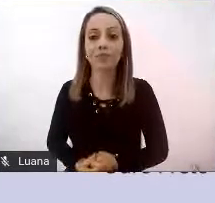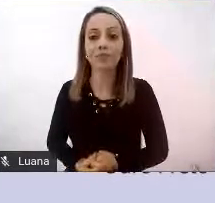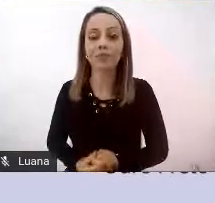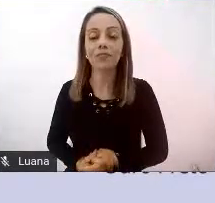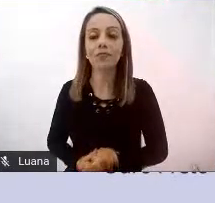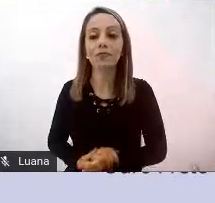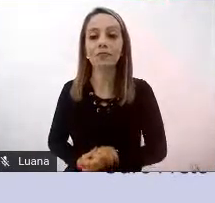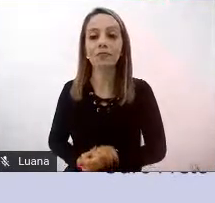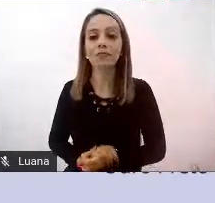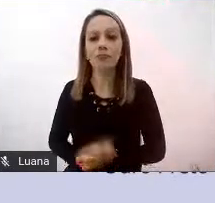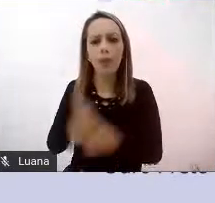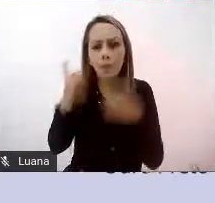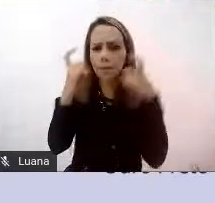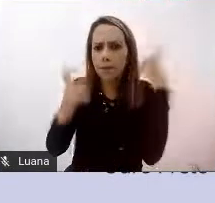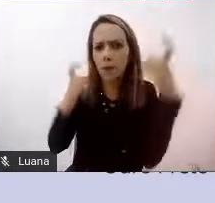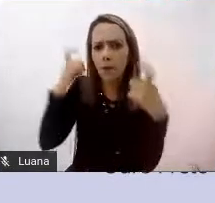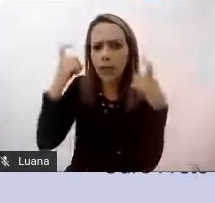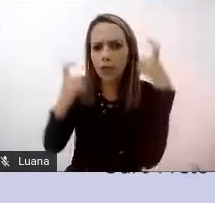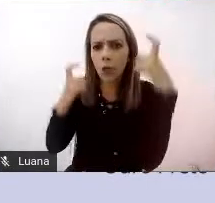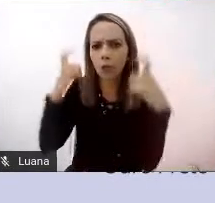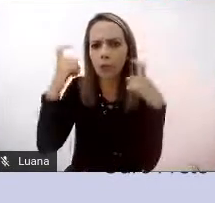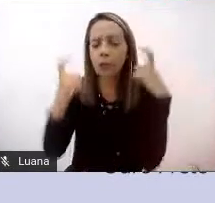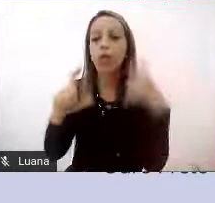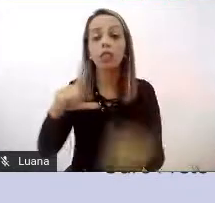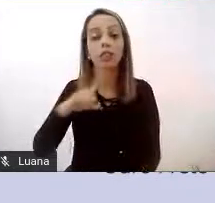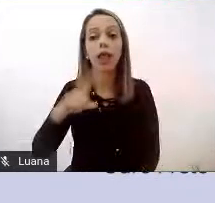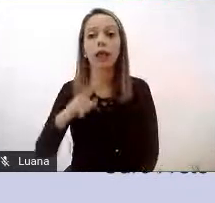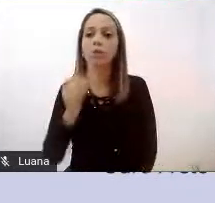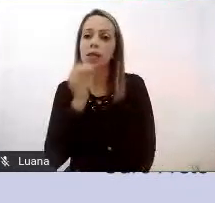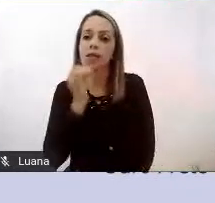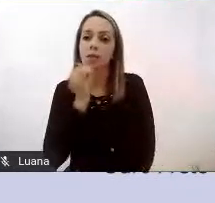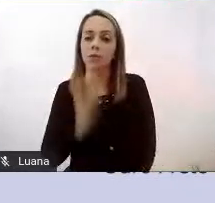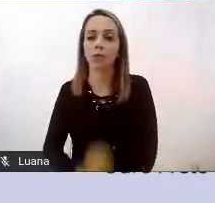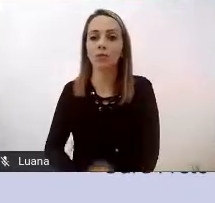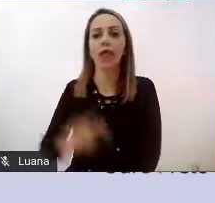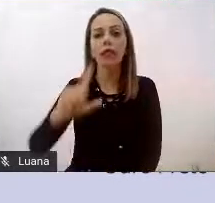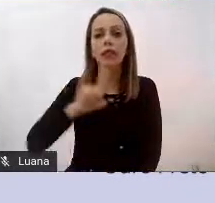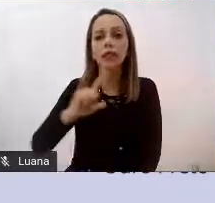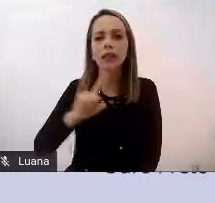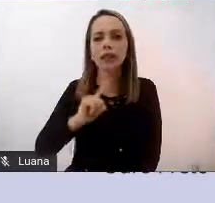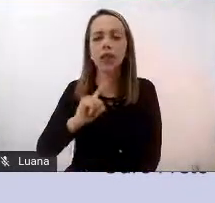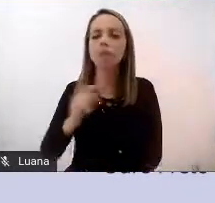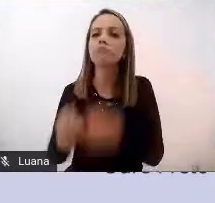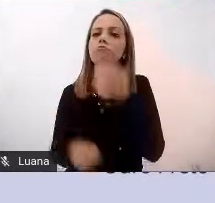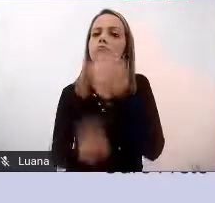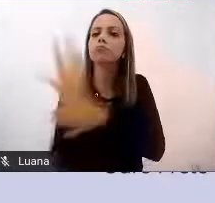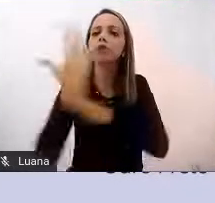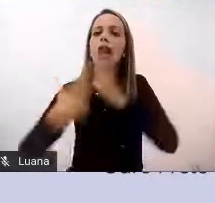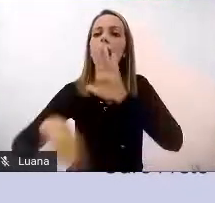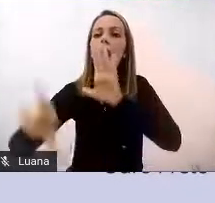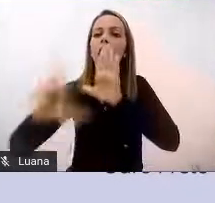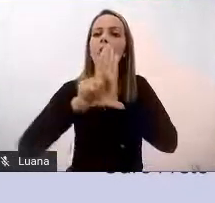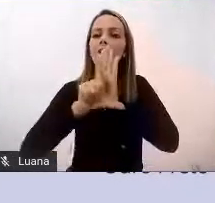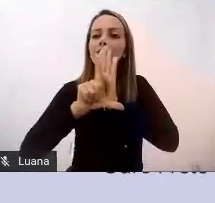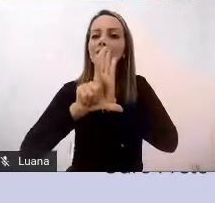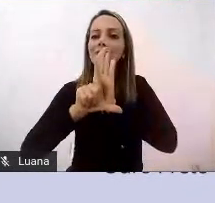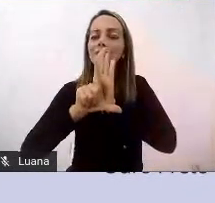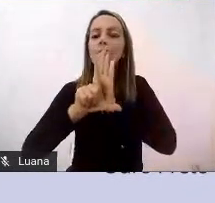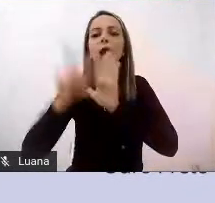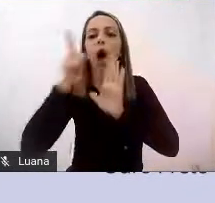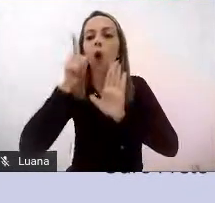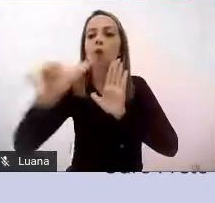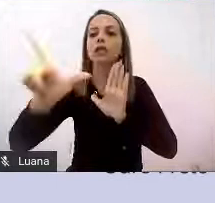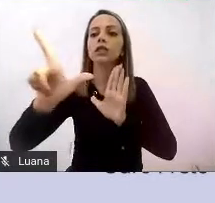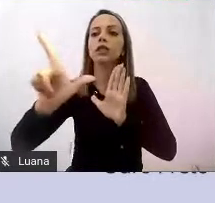essas preocupações, há, por exemplo, criação de leis, uma série de medidas para gerar alimentos. E uma